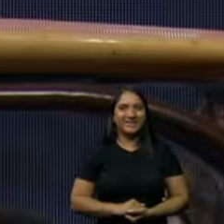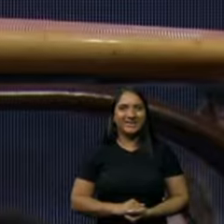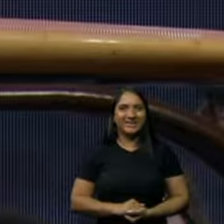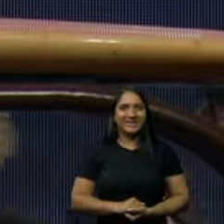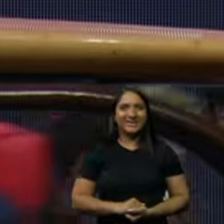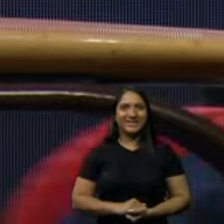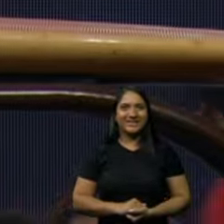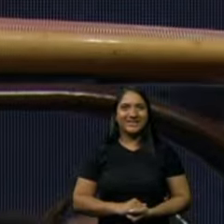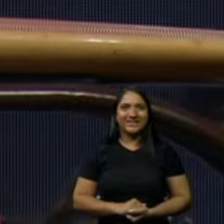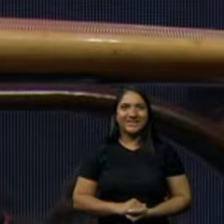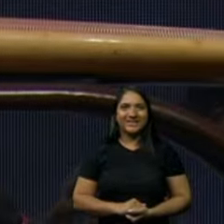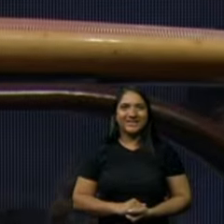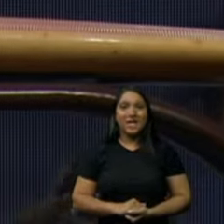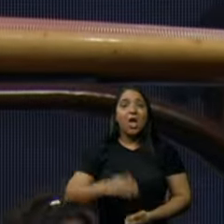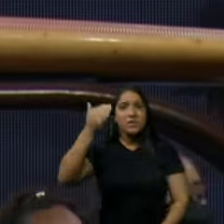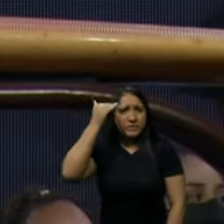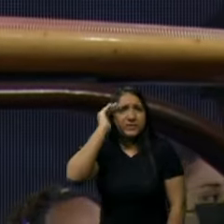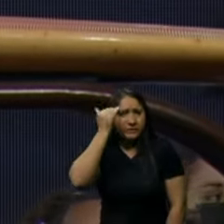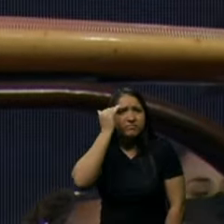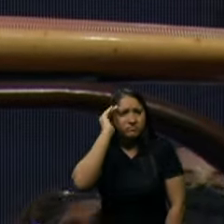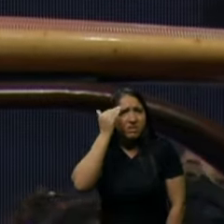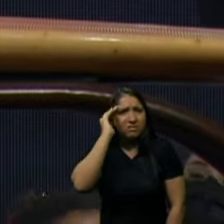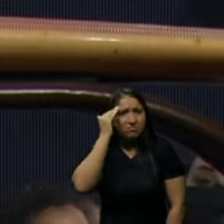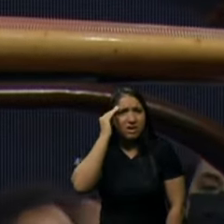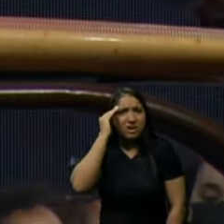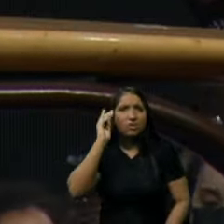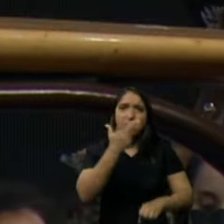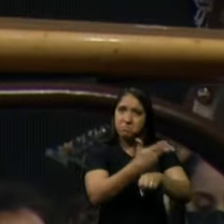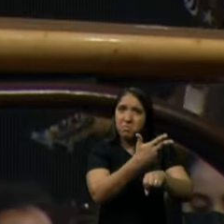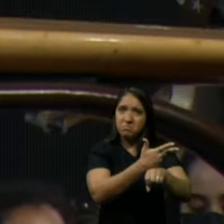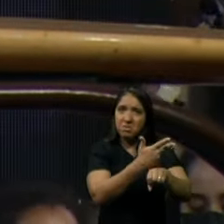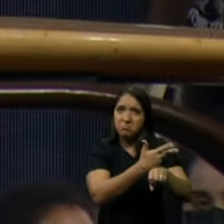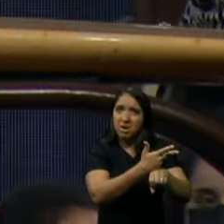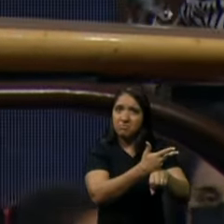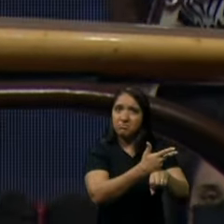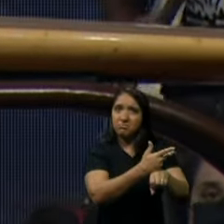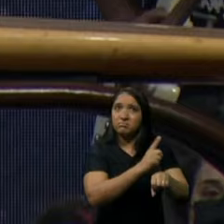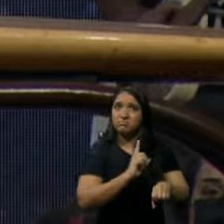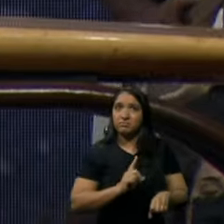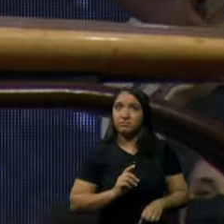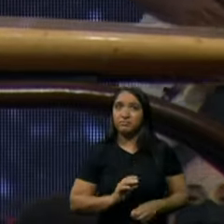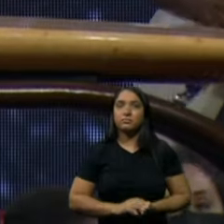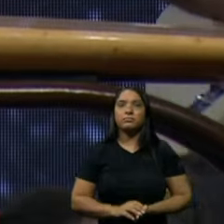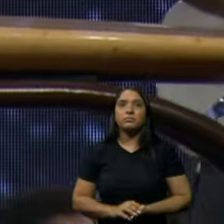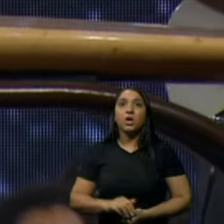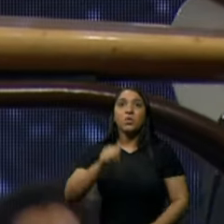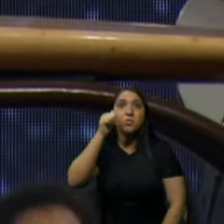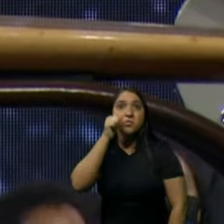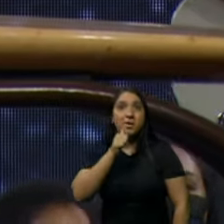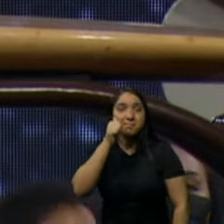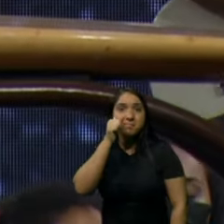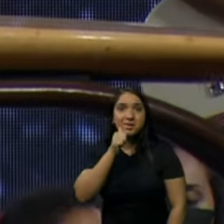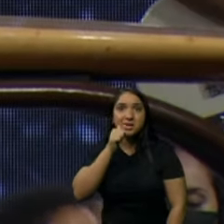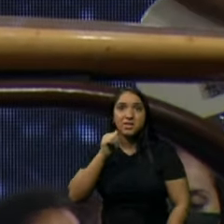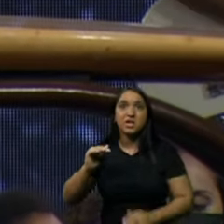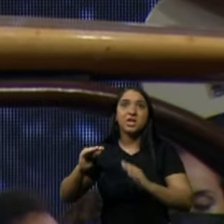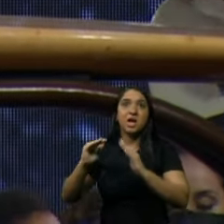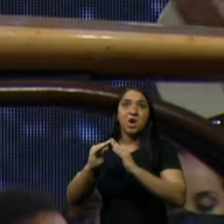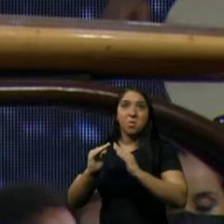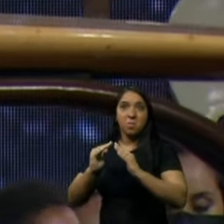e Vocês entenderam que que aconteceu aqui agora é uma menina no Paraguai